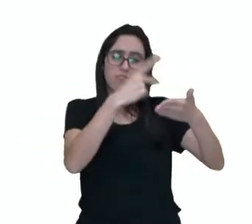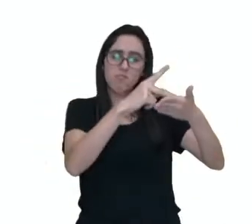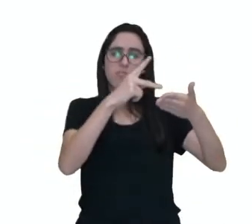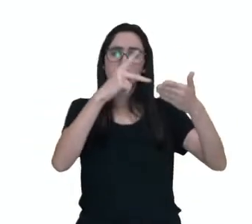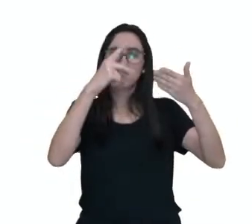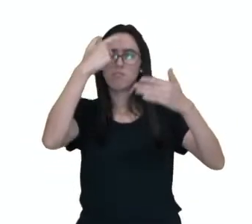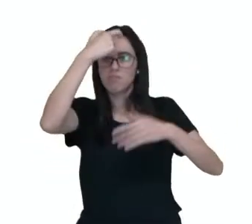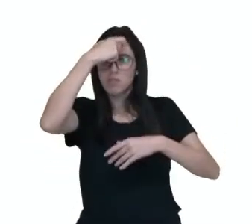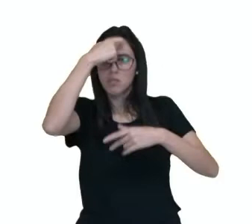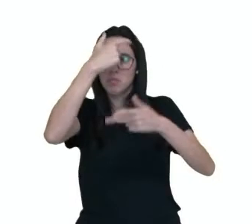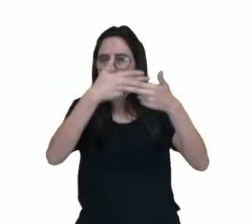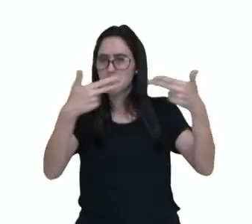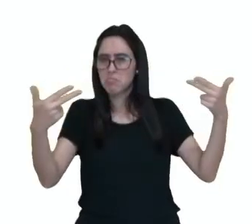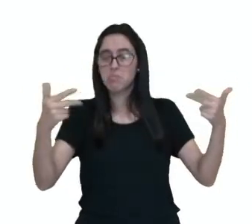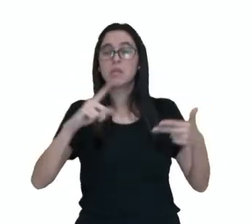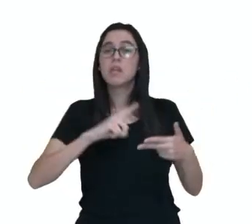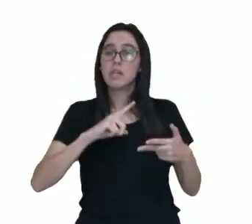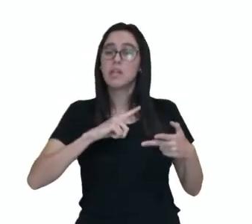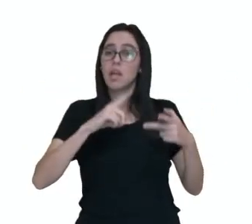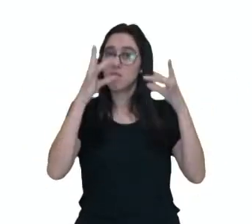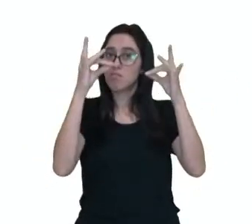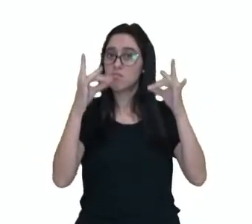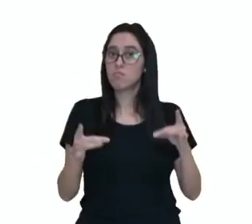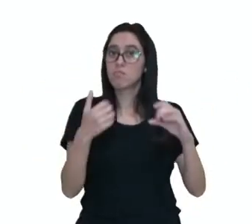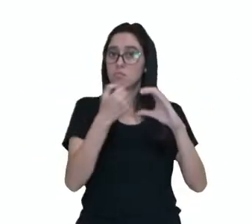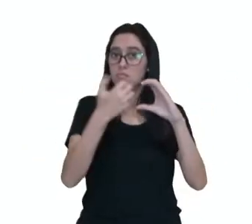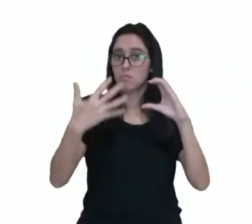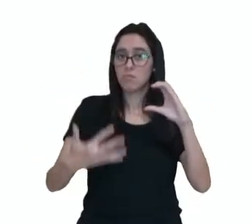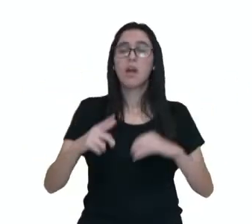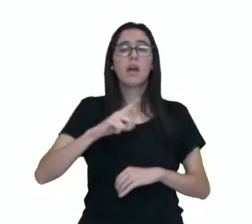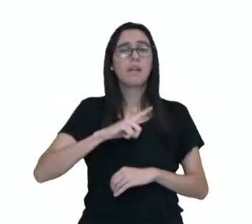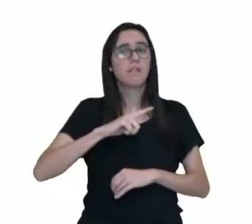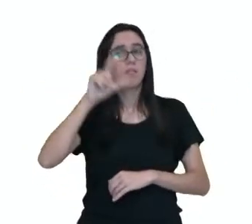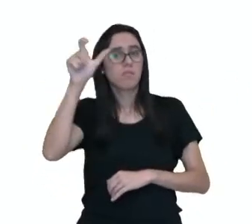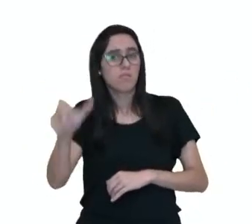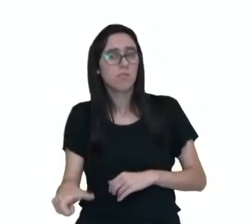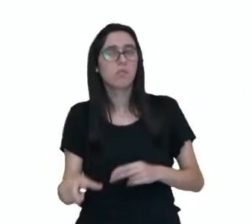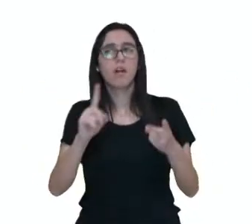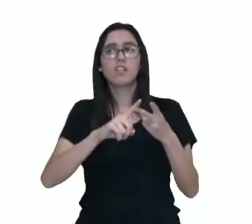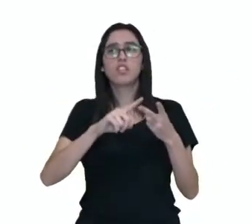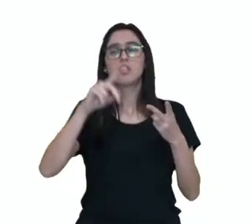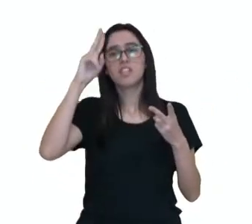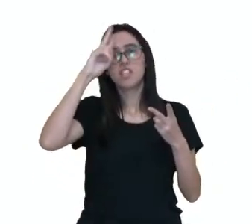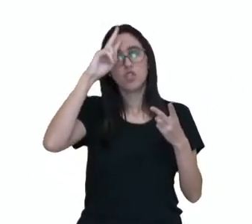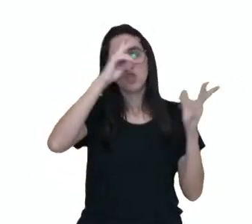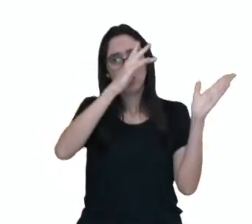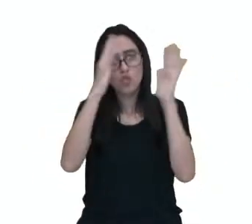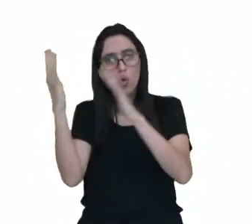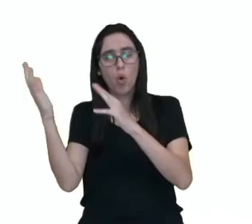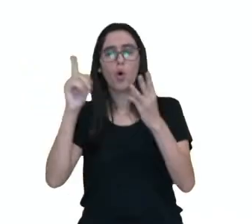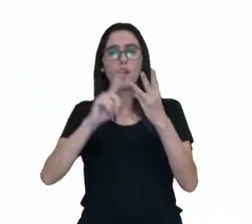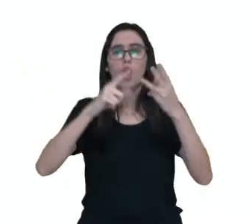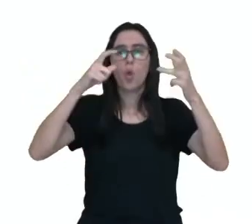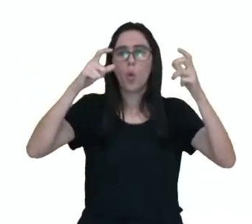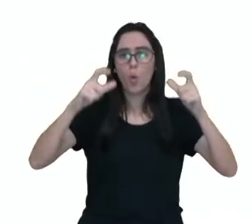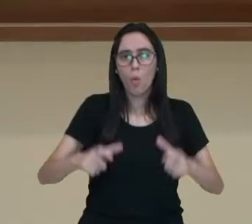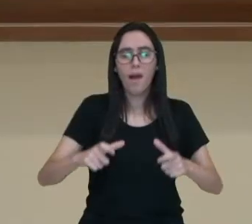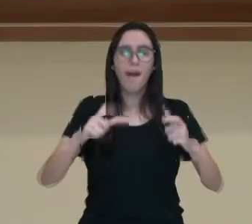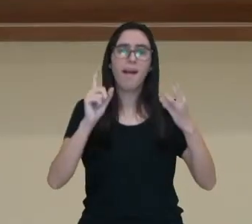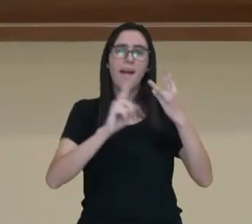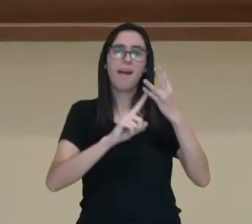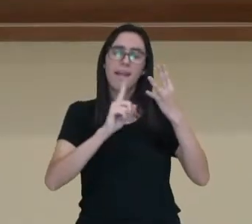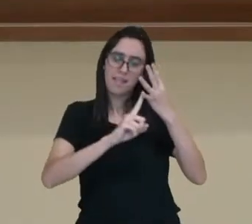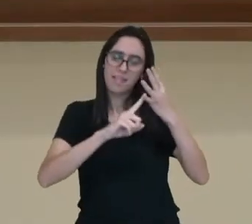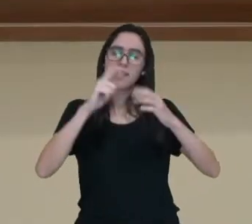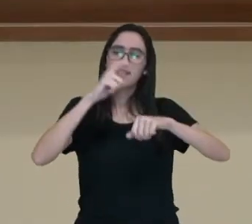possuem elementos básicos da narrativa. Tem personagem, tem enredo, tem lugar, tempo, desfecho. Geralmente o